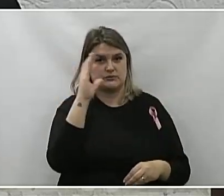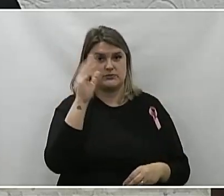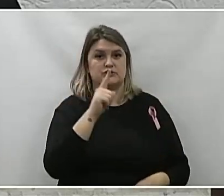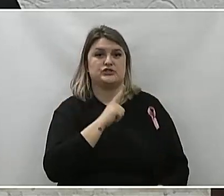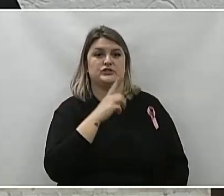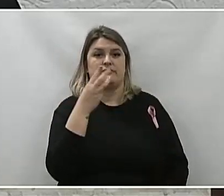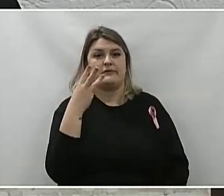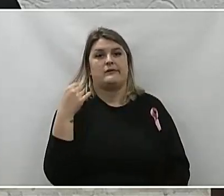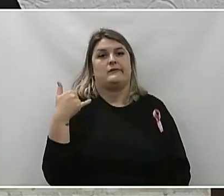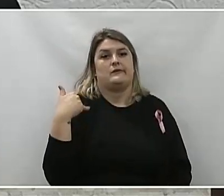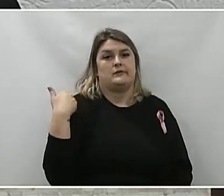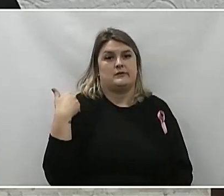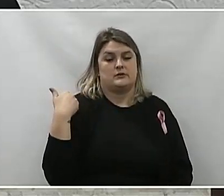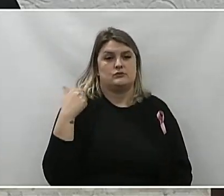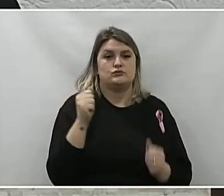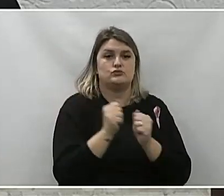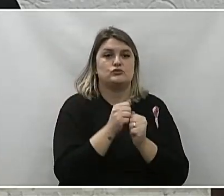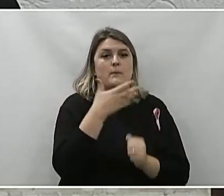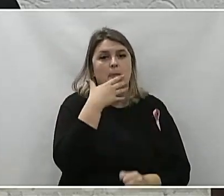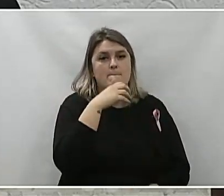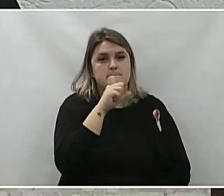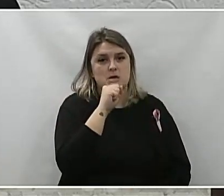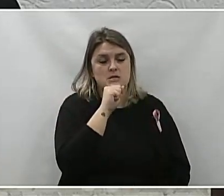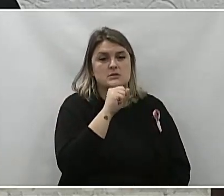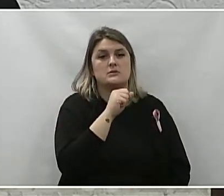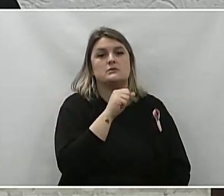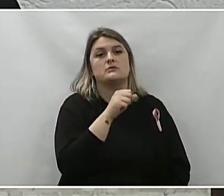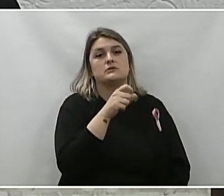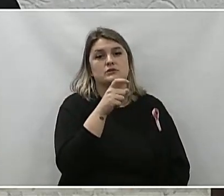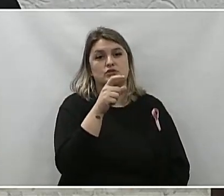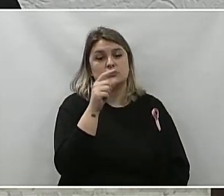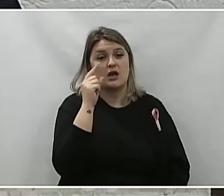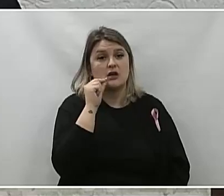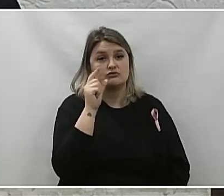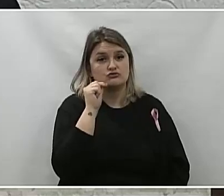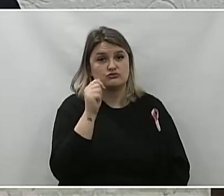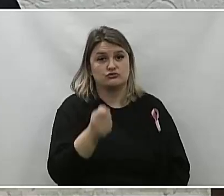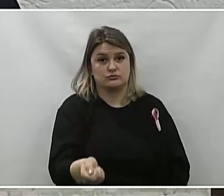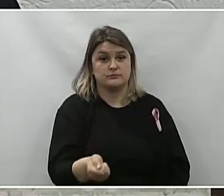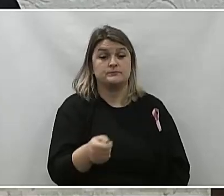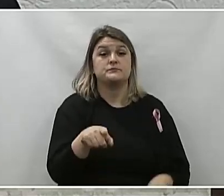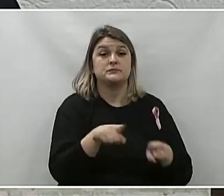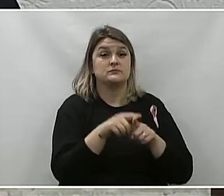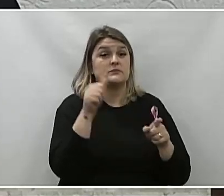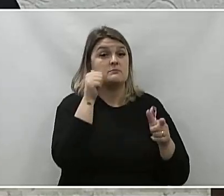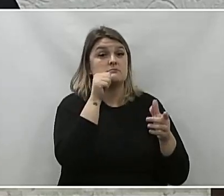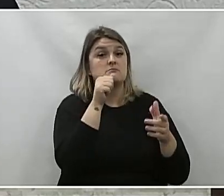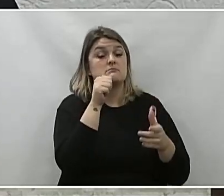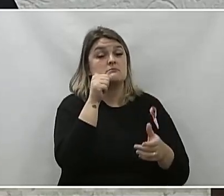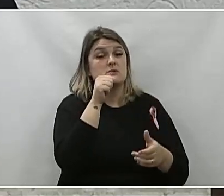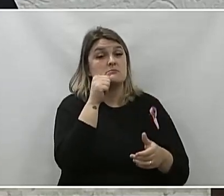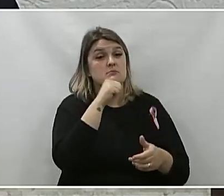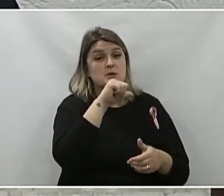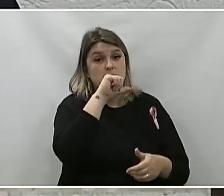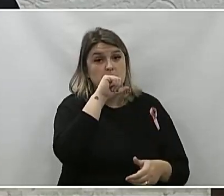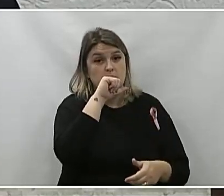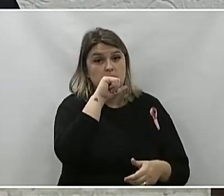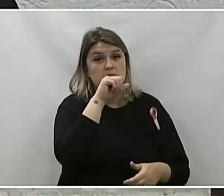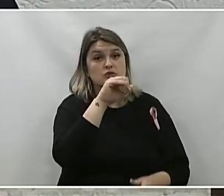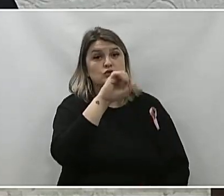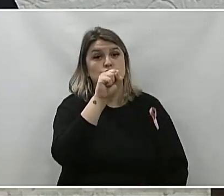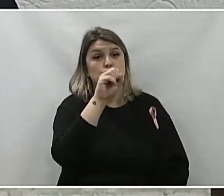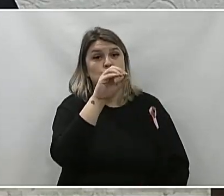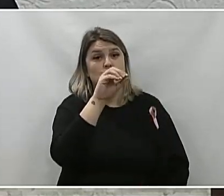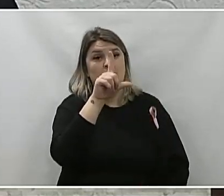três anos de idade com o pai o apresentador Ratinho e a mãe Solange Martinez massa